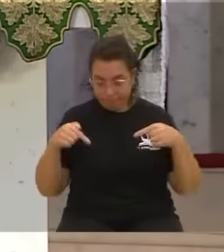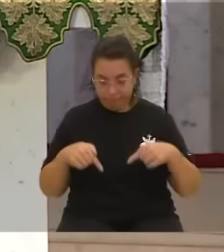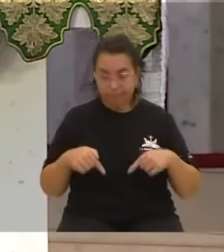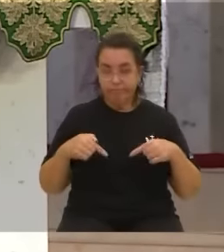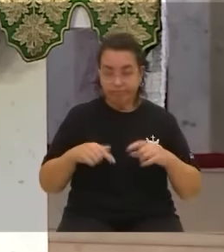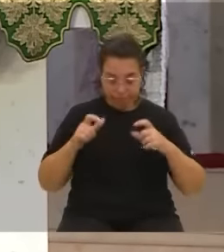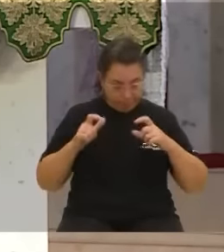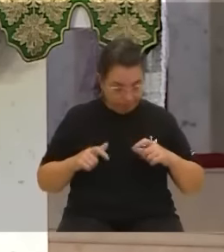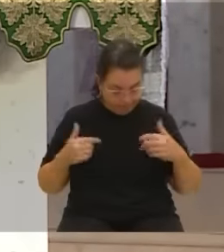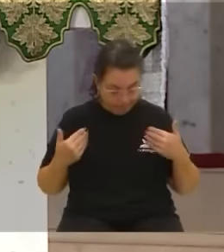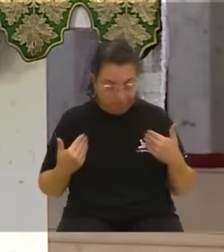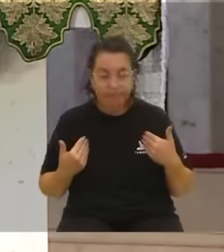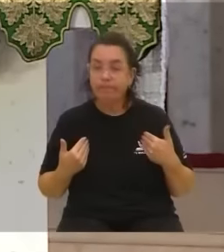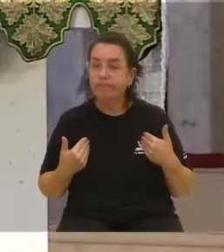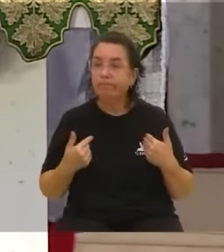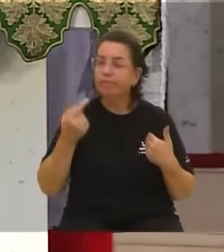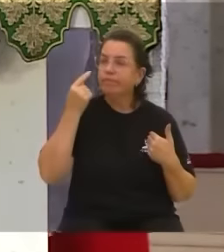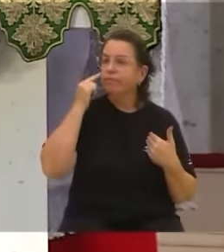lugar,